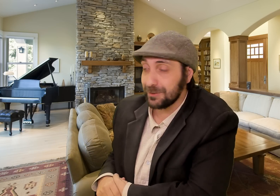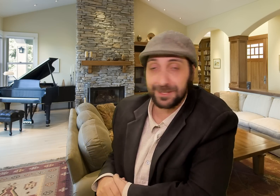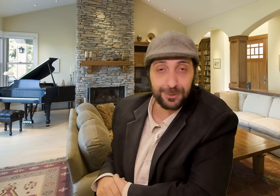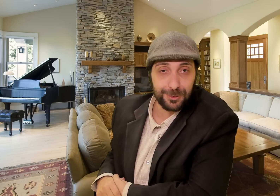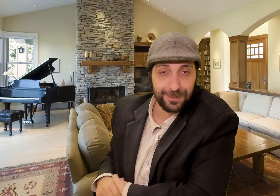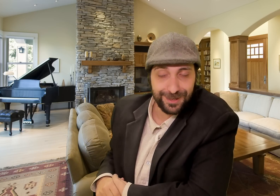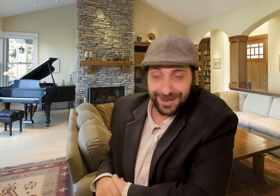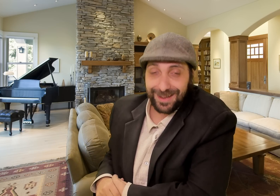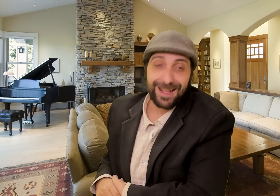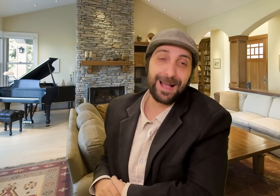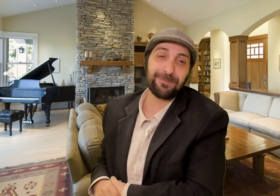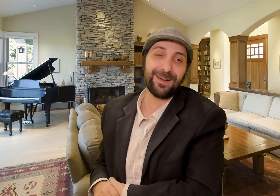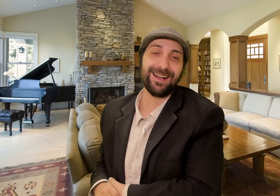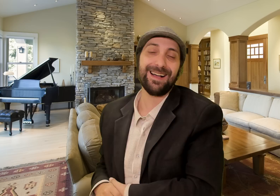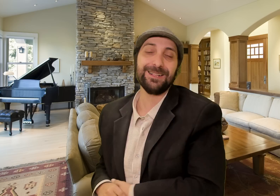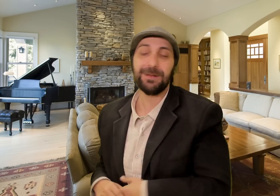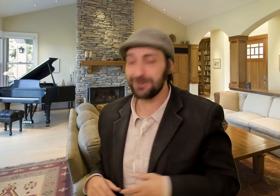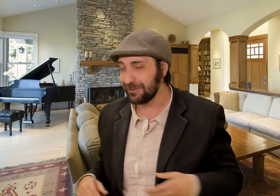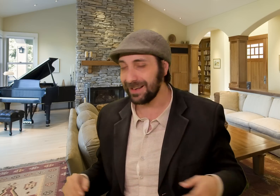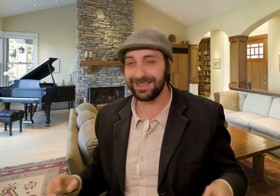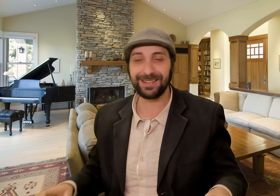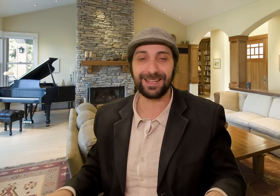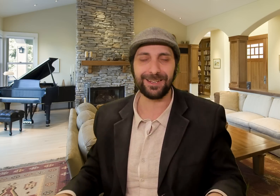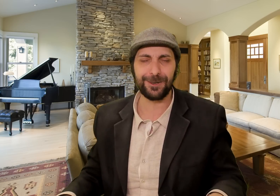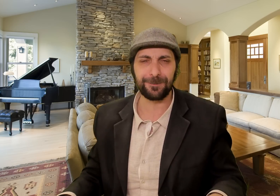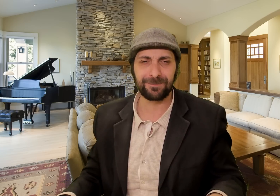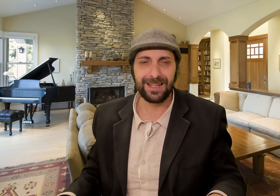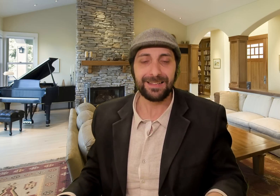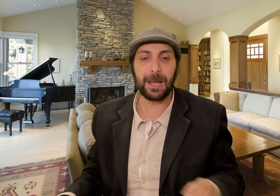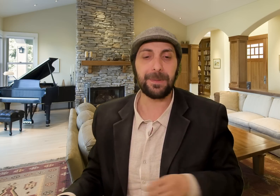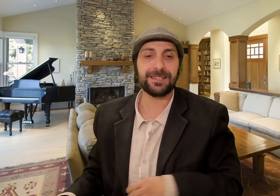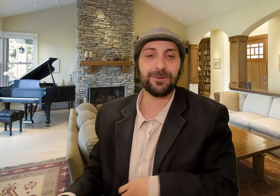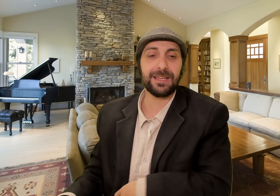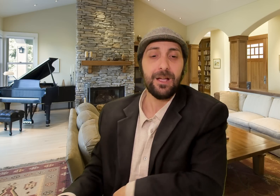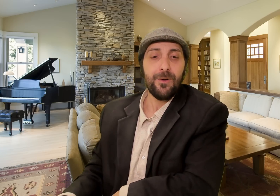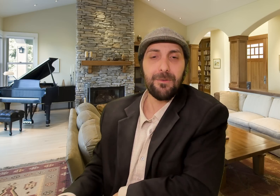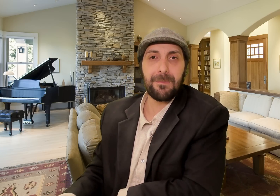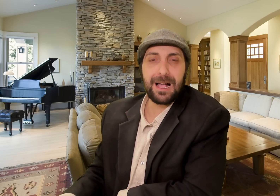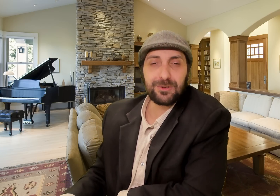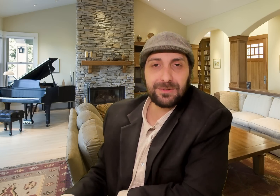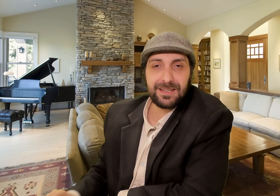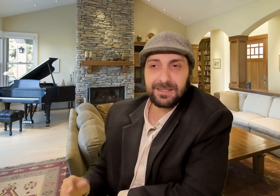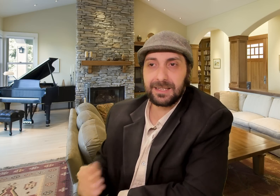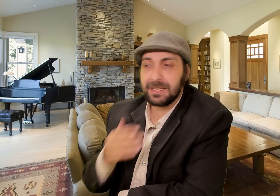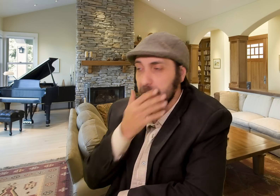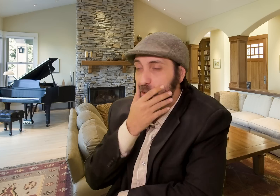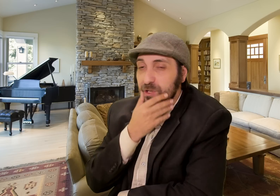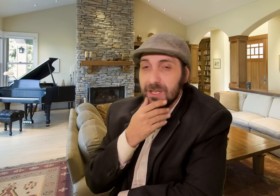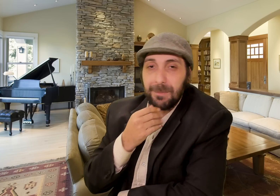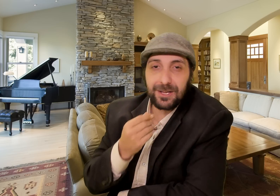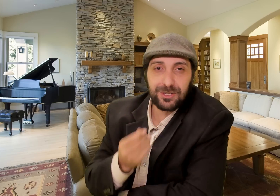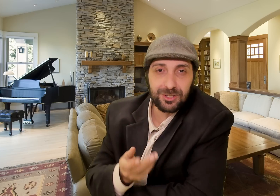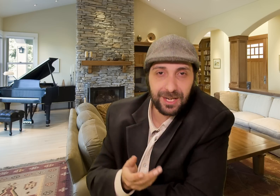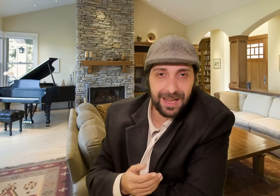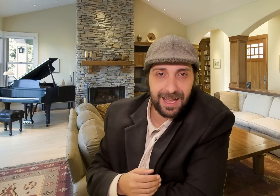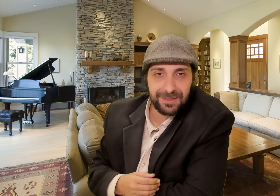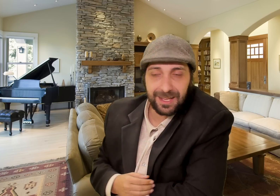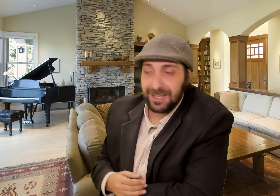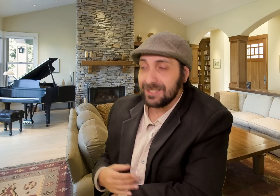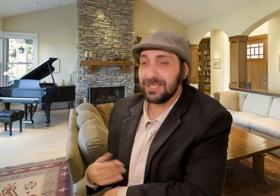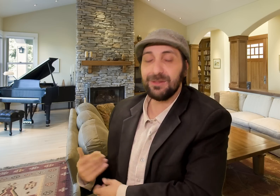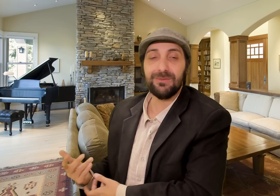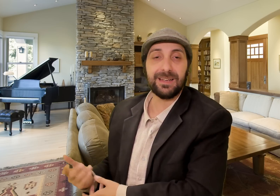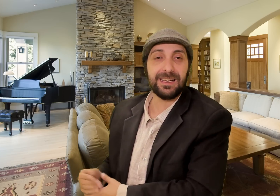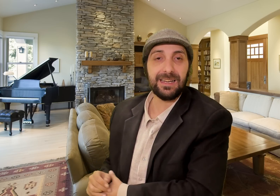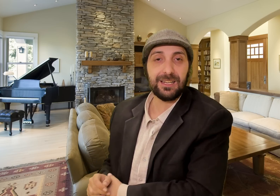600 bilhão Rapaz o pessoal não vale nada não tá pensando o quê um macho desse aqui que é chorão da magistrada